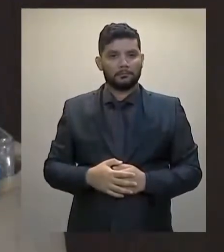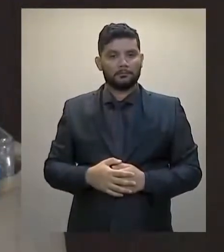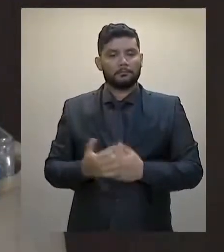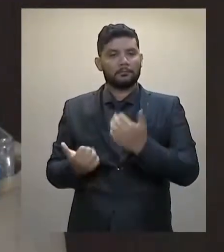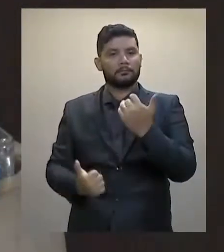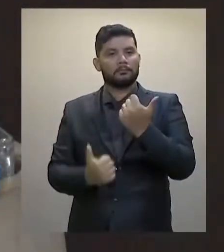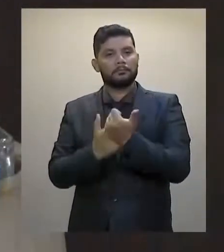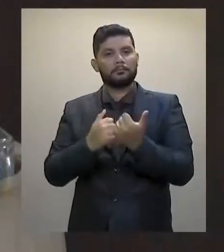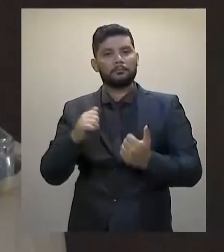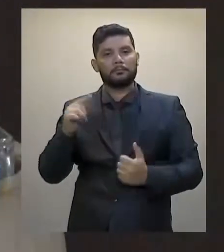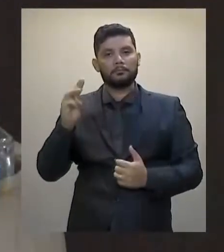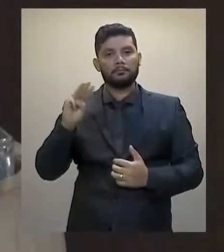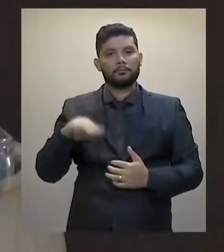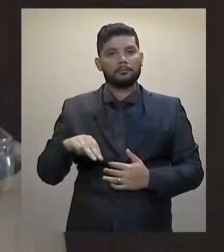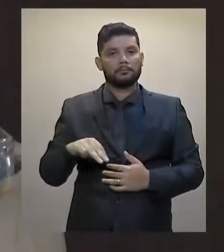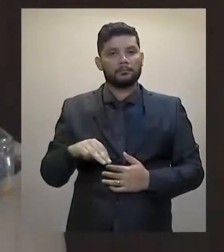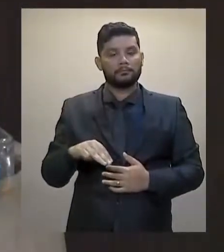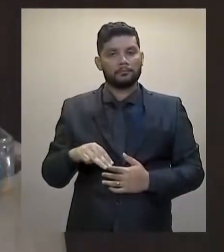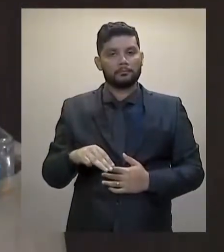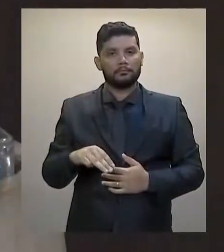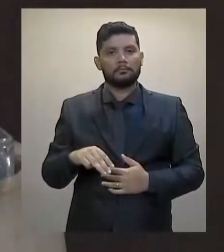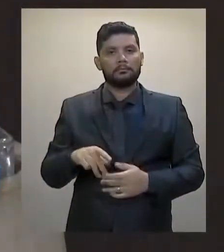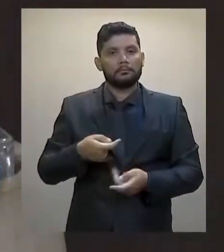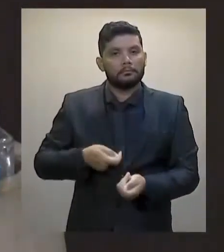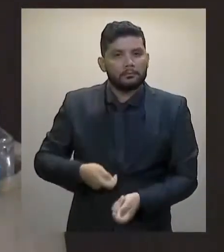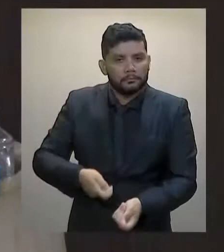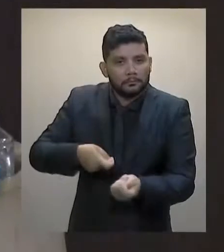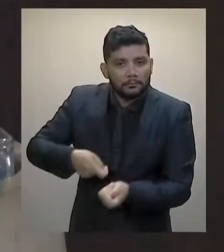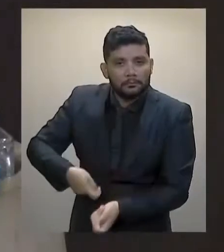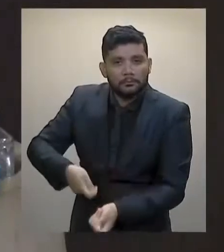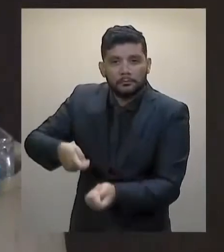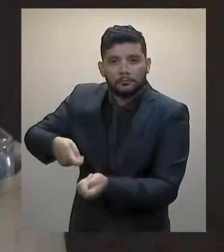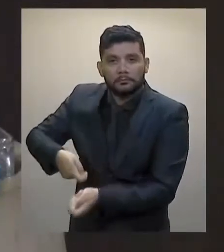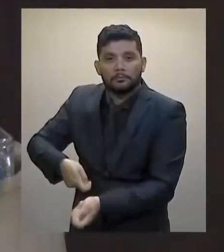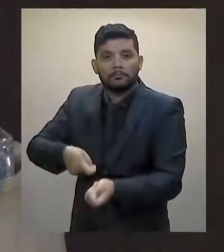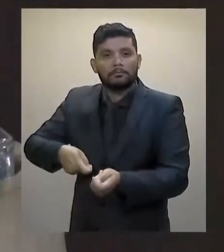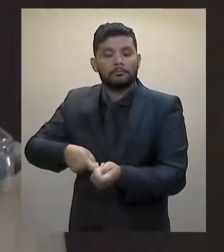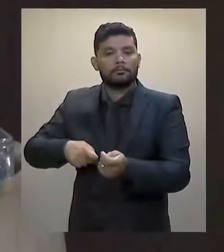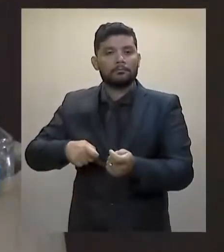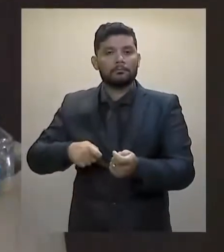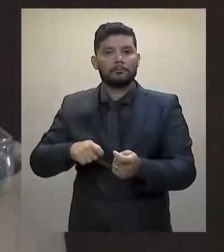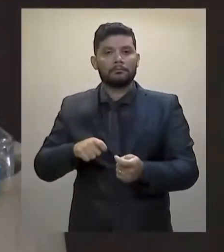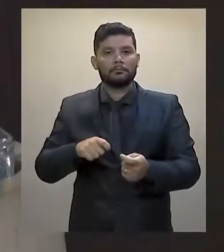serviços administrativos, é o gari, porque em muitas cidades, né,